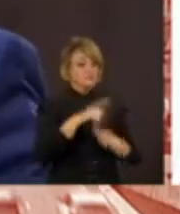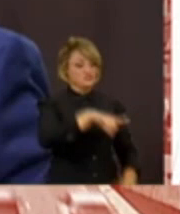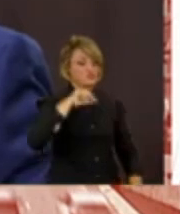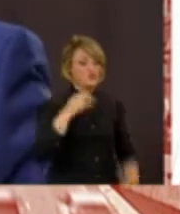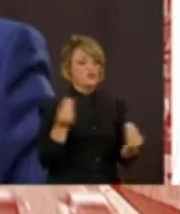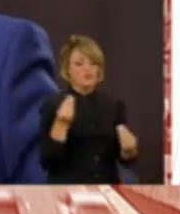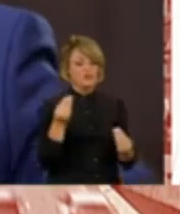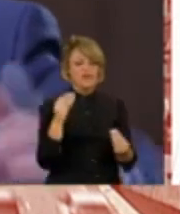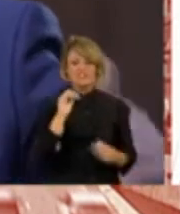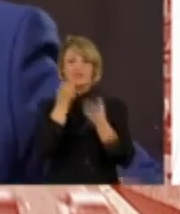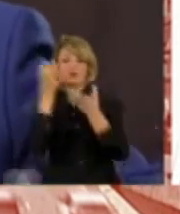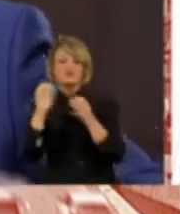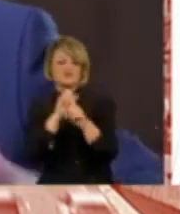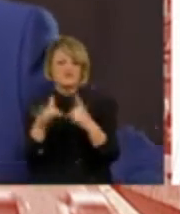publicação